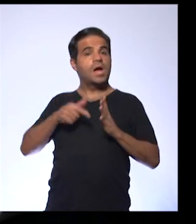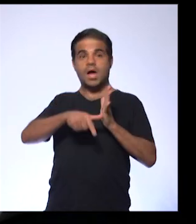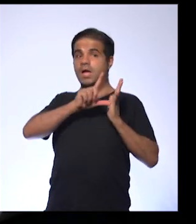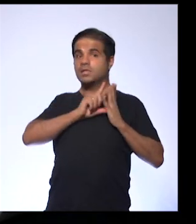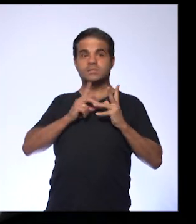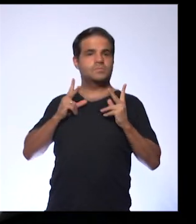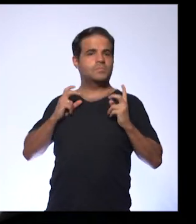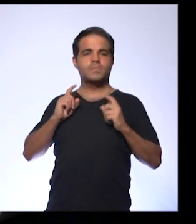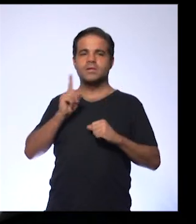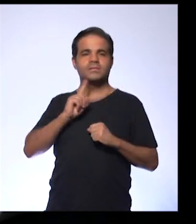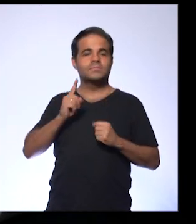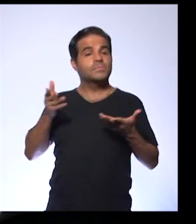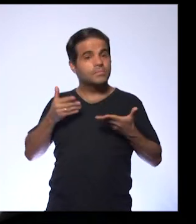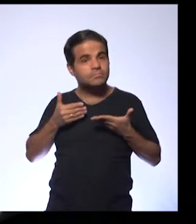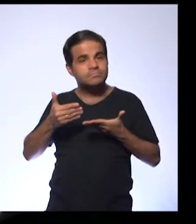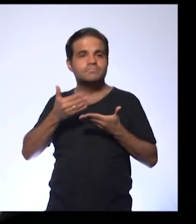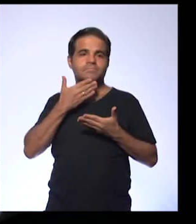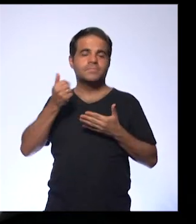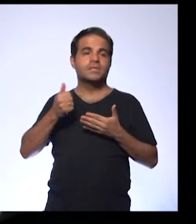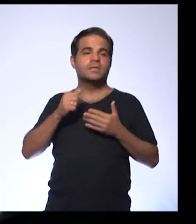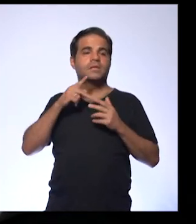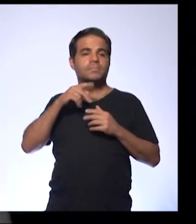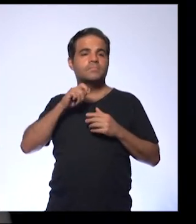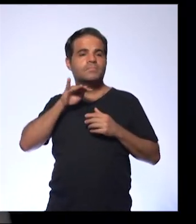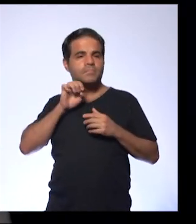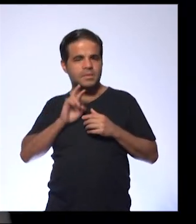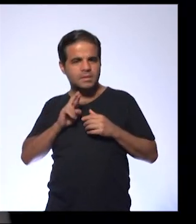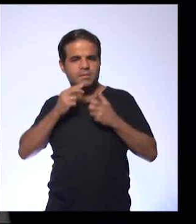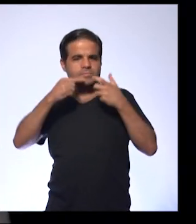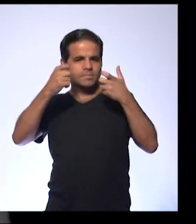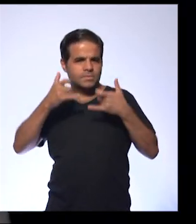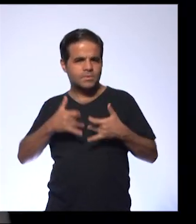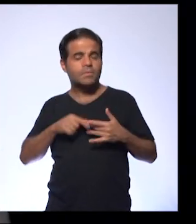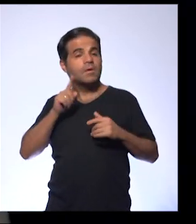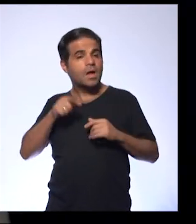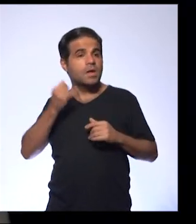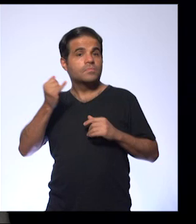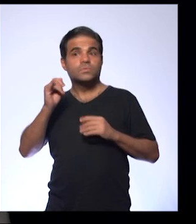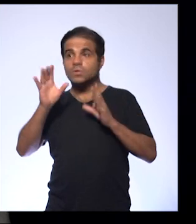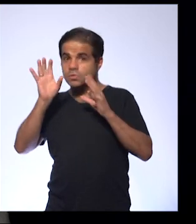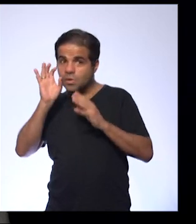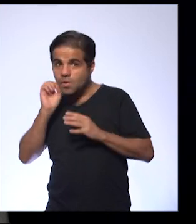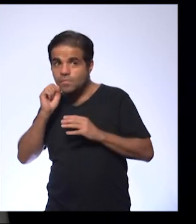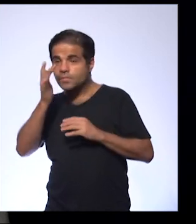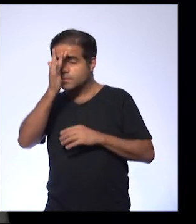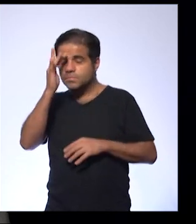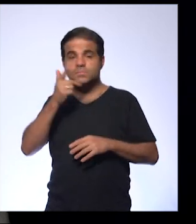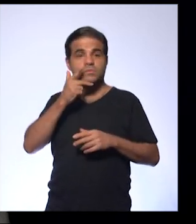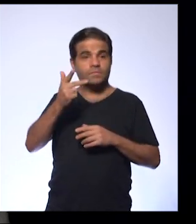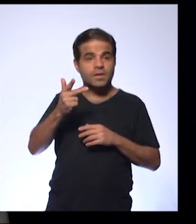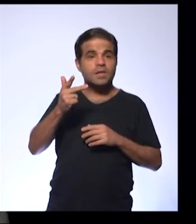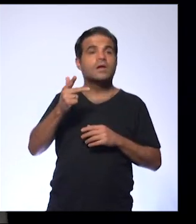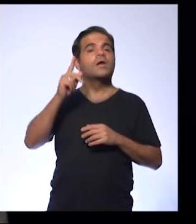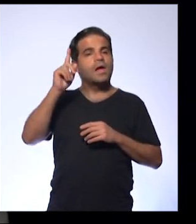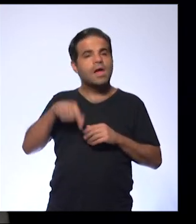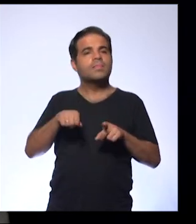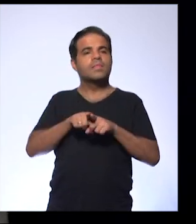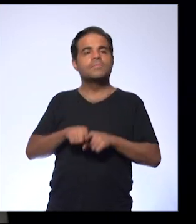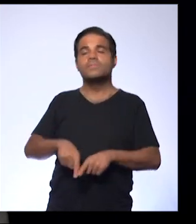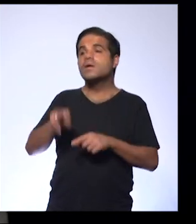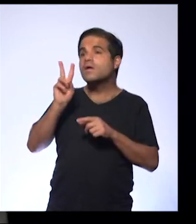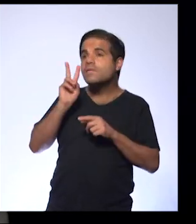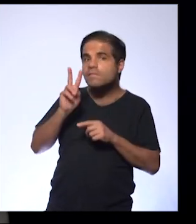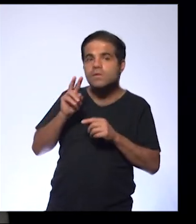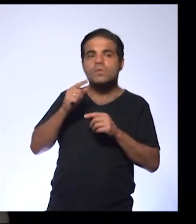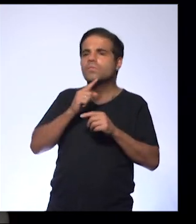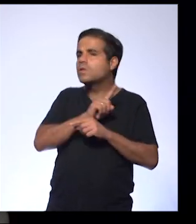despercebidas anteriormente. E como dizia o Peter Drucker, tão importante quanto ouvir o que as pessoas estão dizendo é ouvir o que